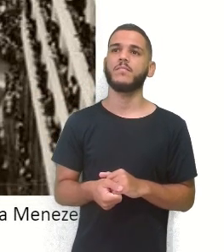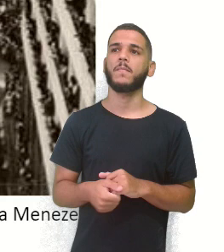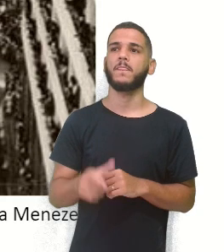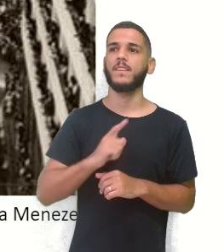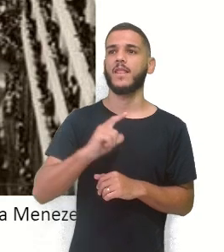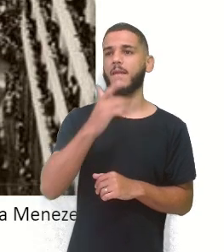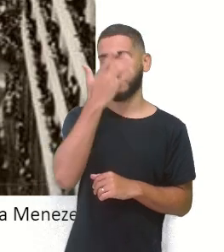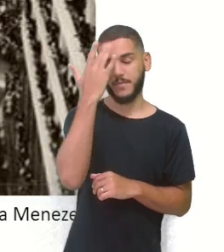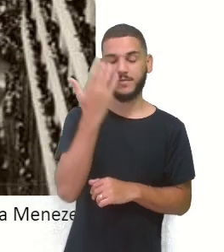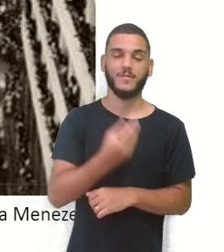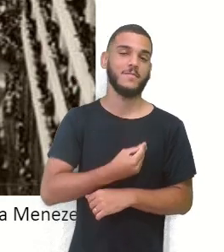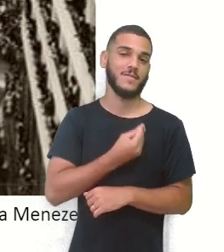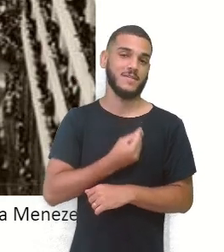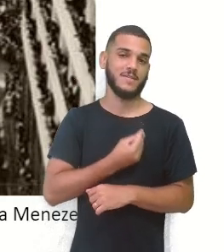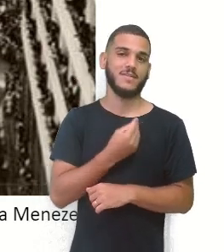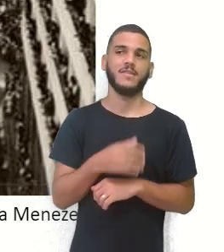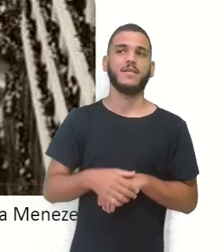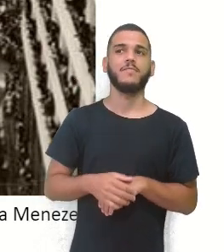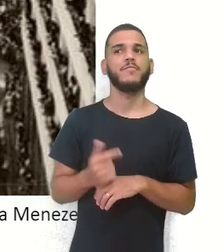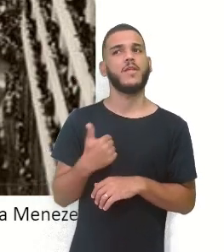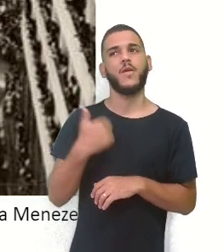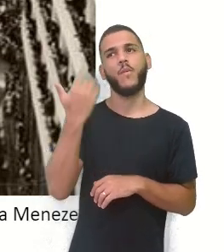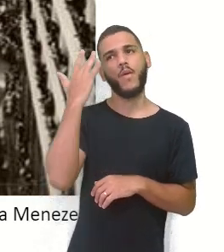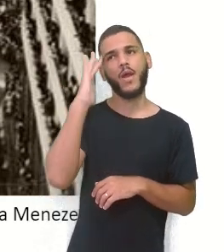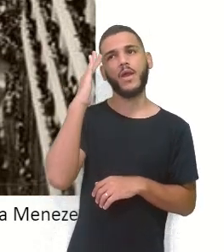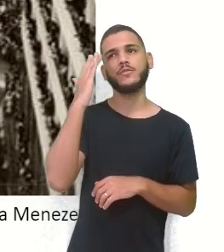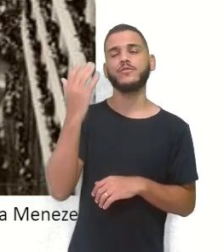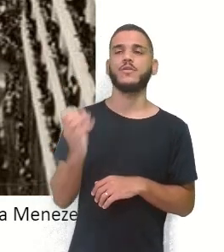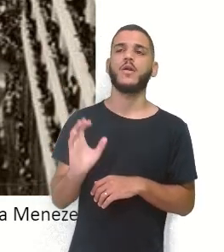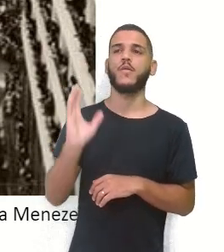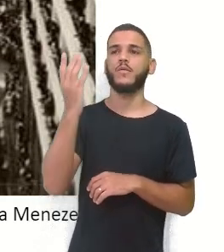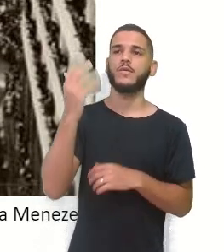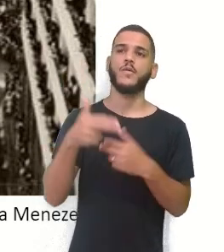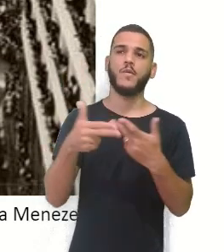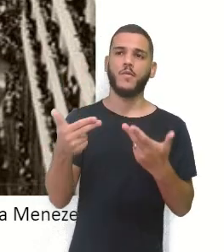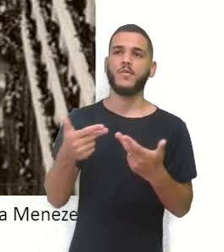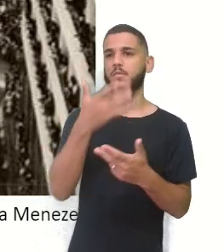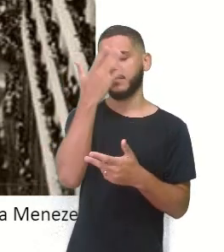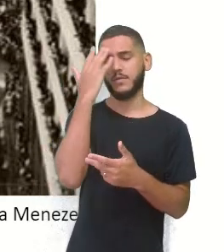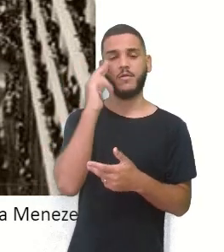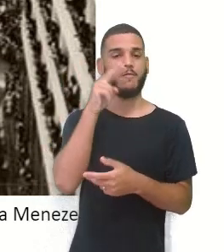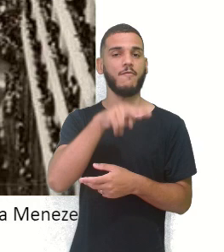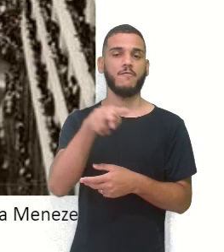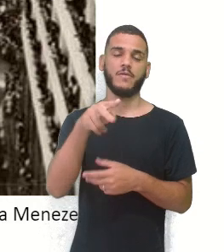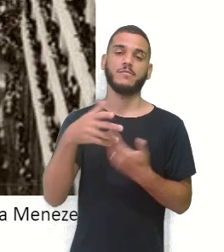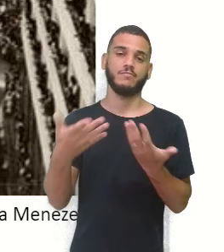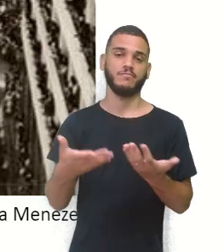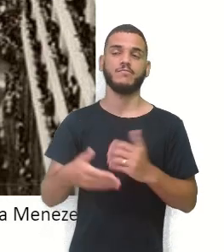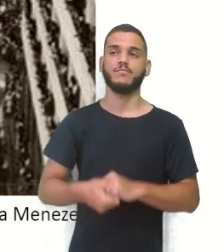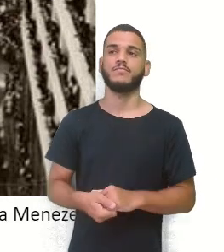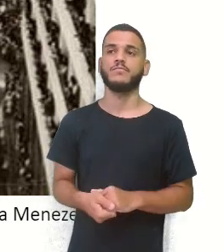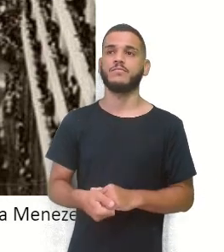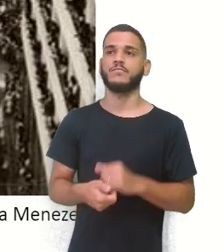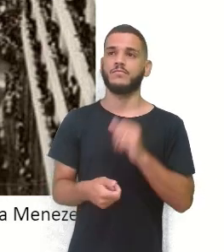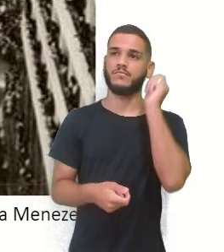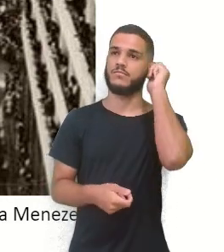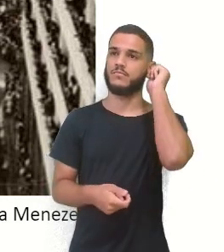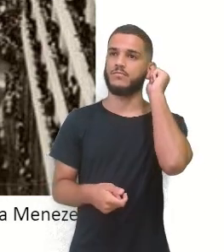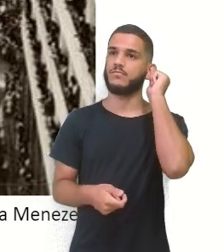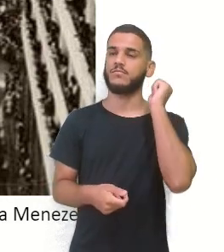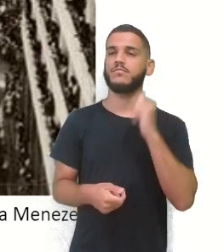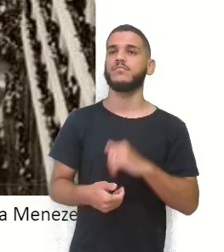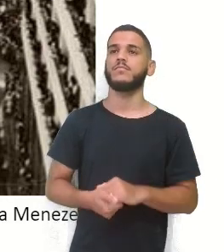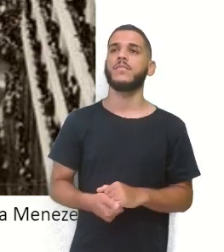pessoas. Parece que aconteceu alguma coisa. Pelo menos isso, né? Arborizaram aí o local. É verdade. Apesar da evolução, não